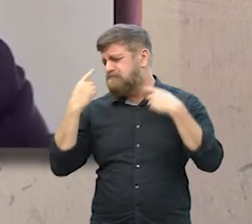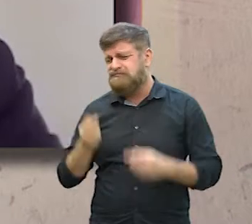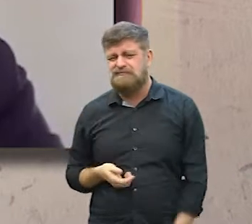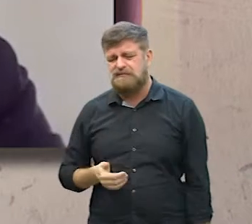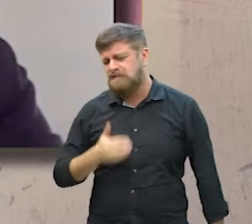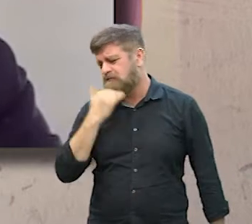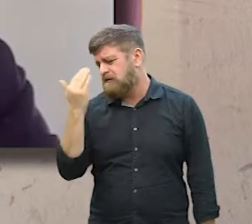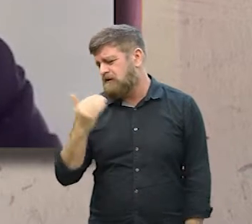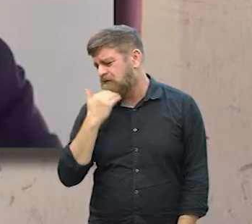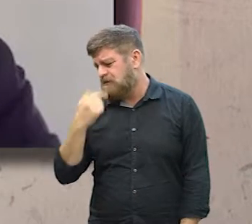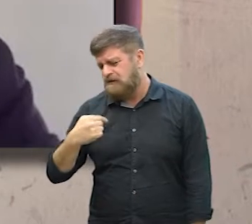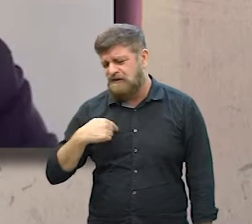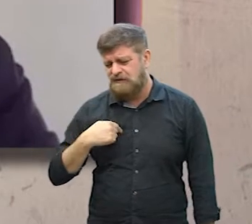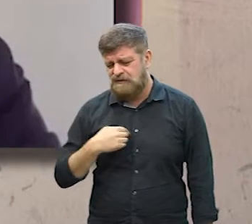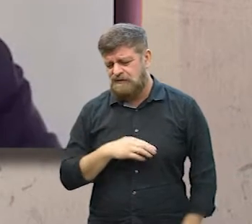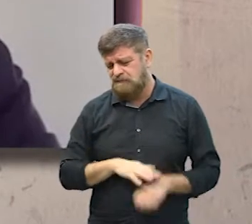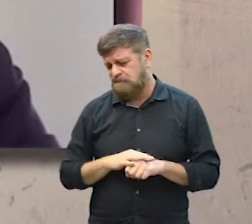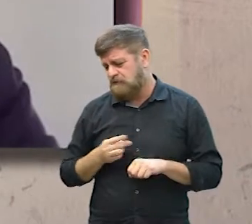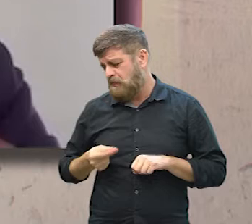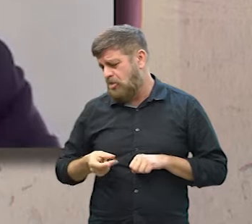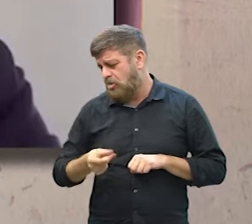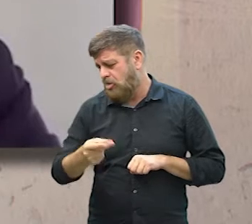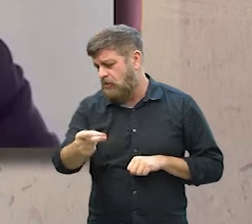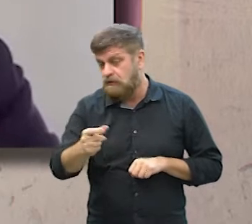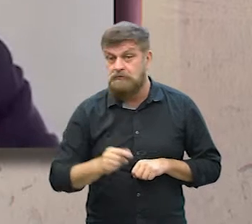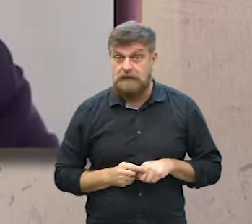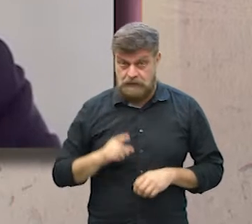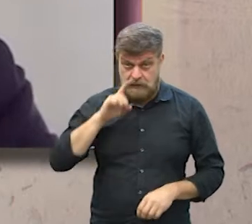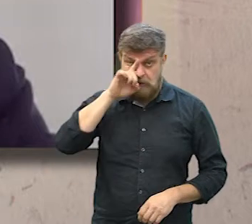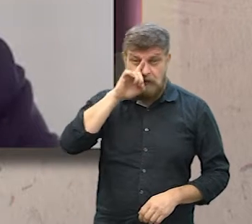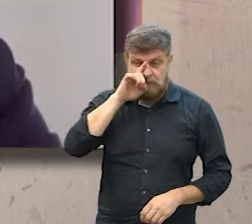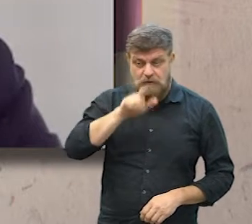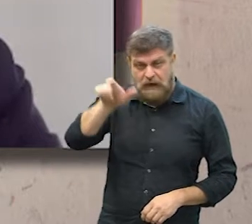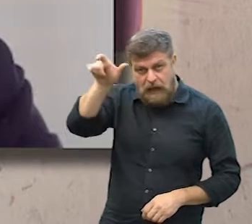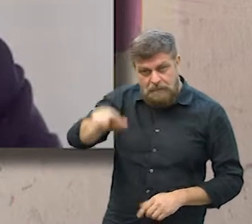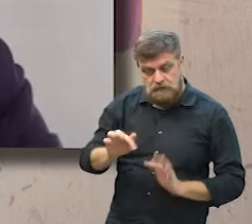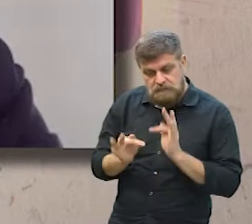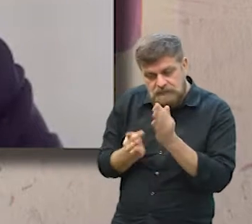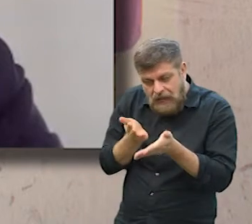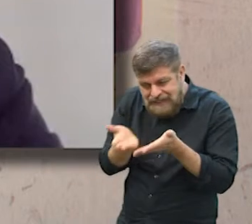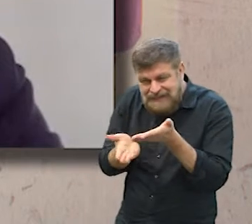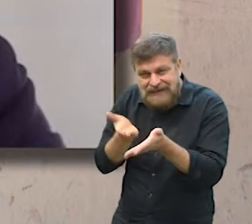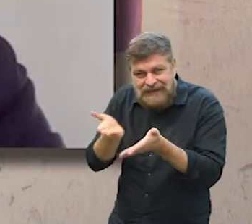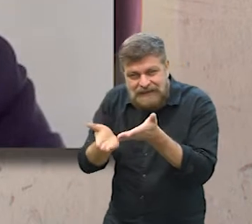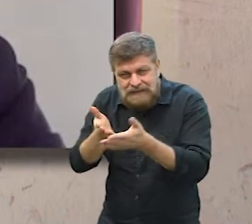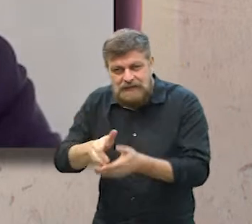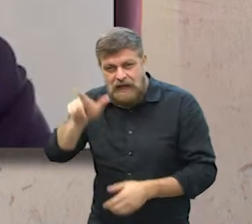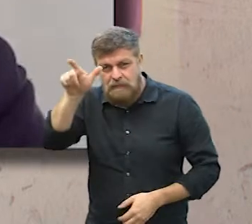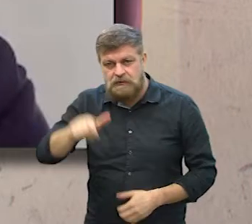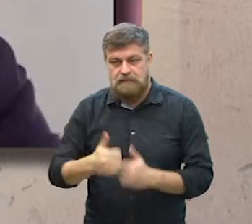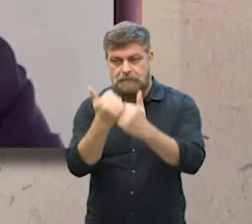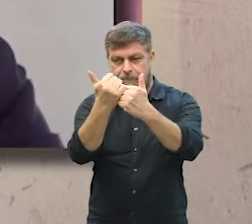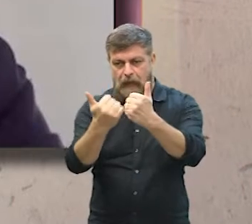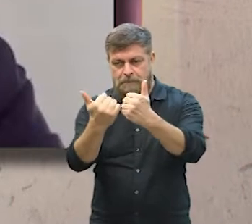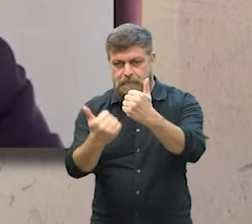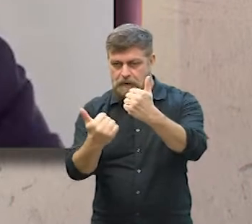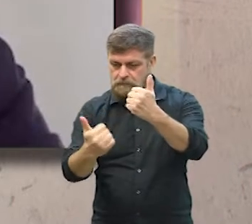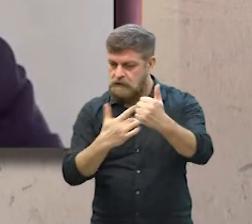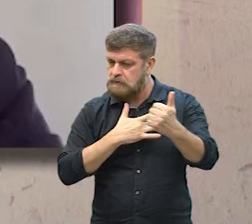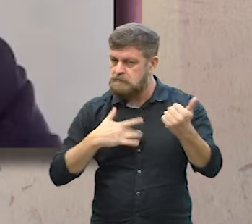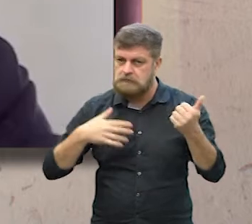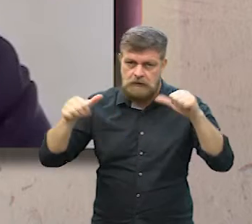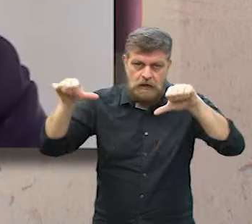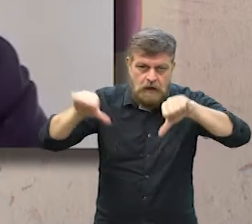desleixando, acaba não dando importância, já que não tem cura, eu não vou fazer nada. Não, daí que está o perigo, porque se a pessoa não tratar, a doença tende a ficar cada vez